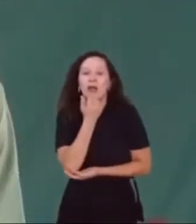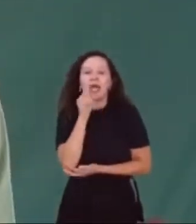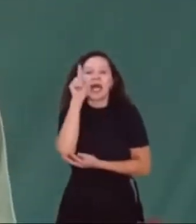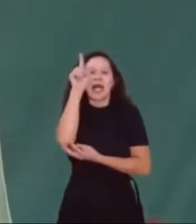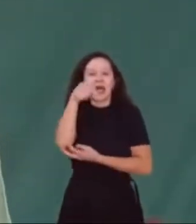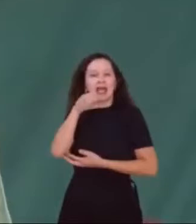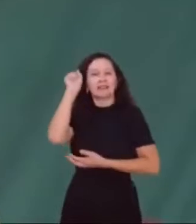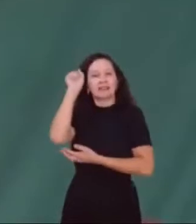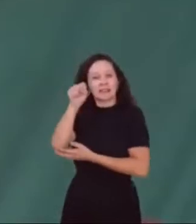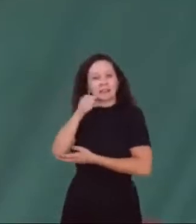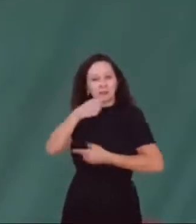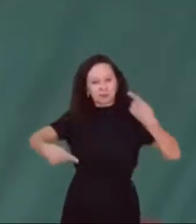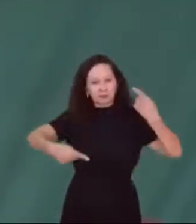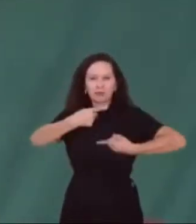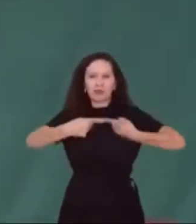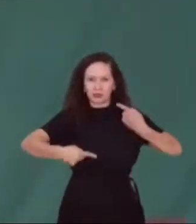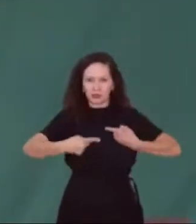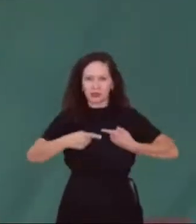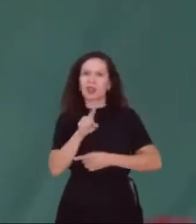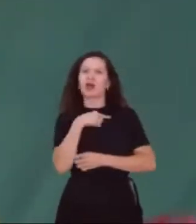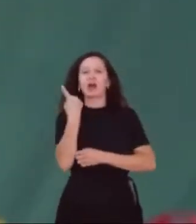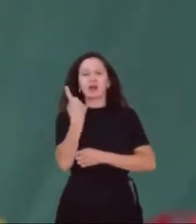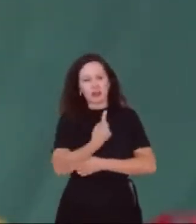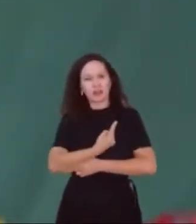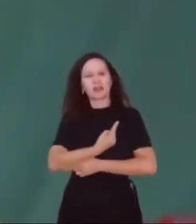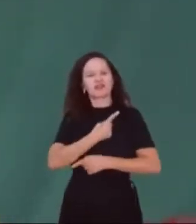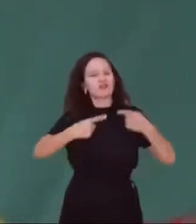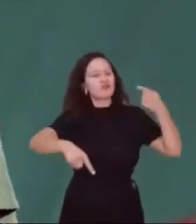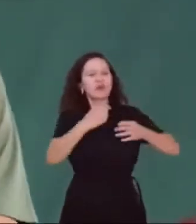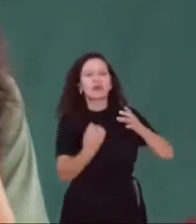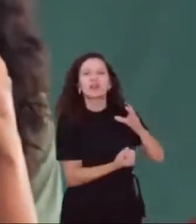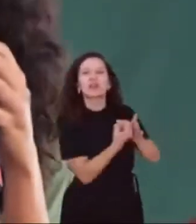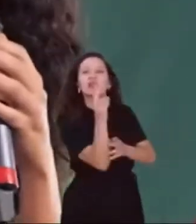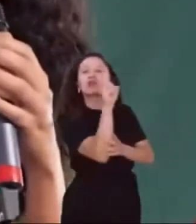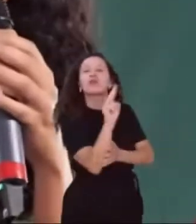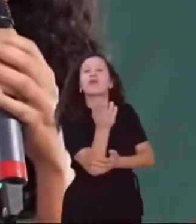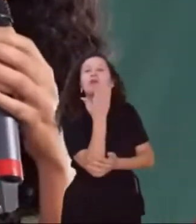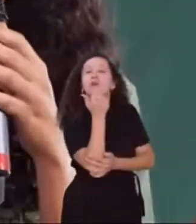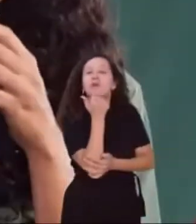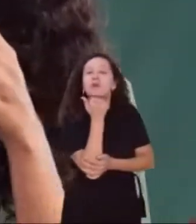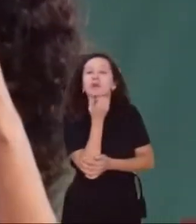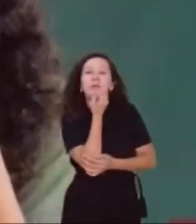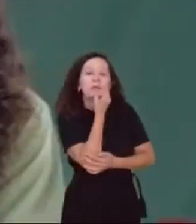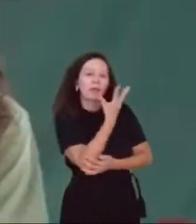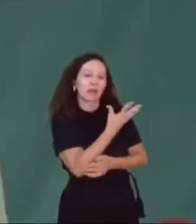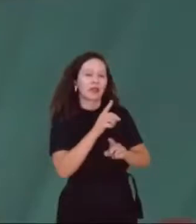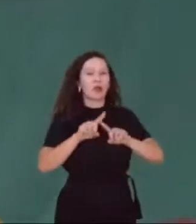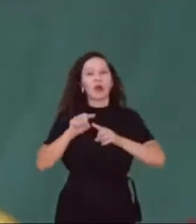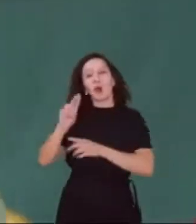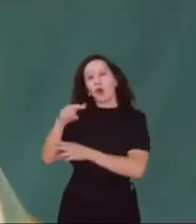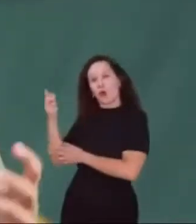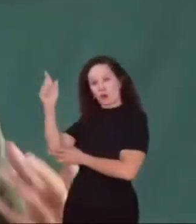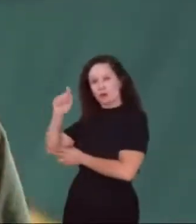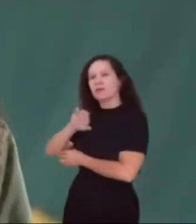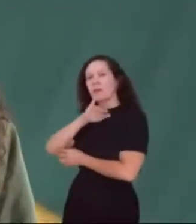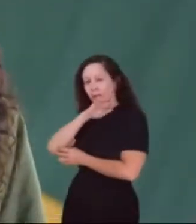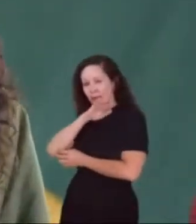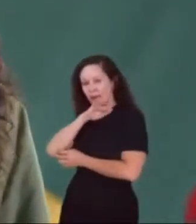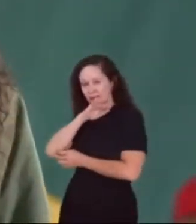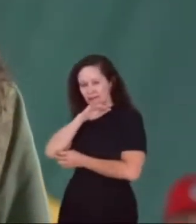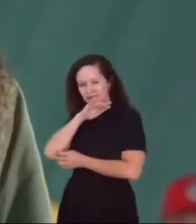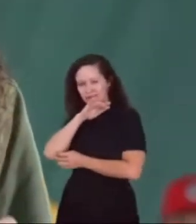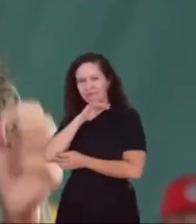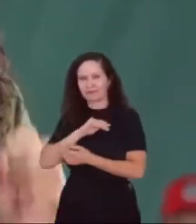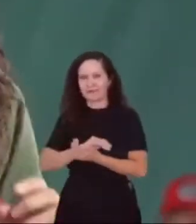A gente faz política com a comida, para o bem ou para o mal. E, para isso